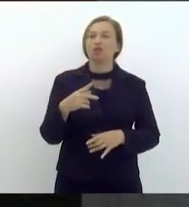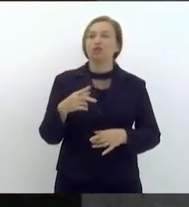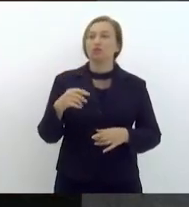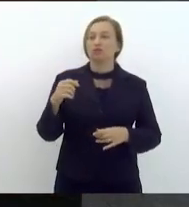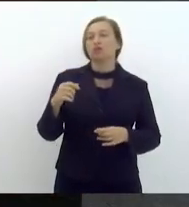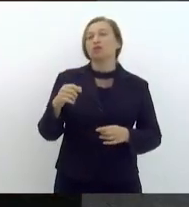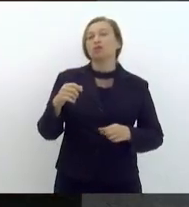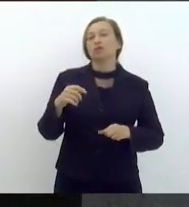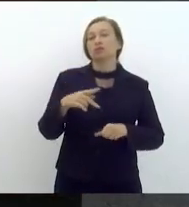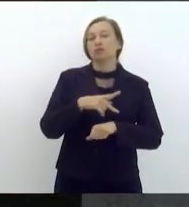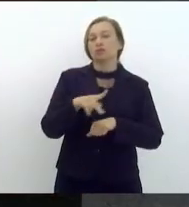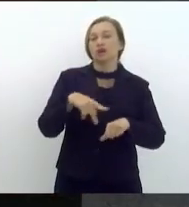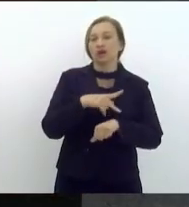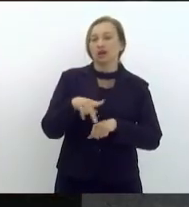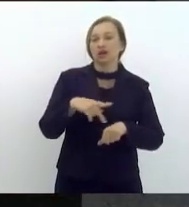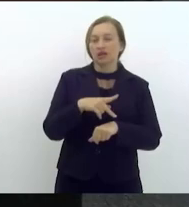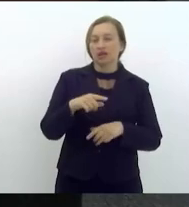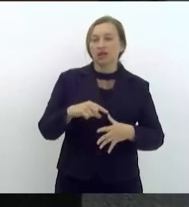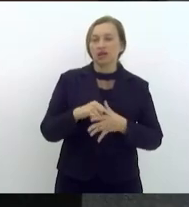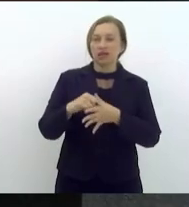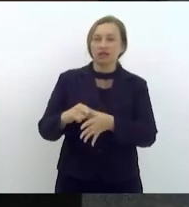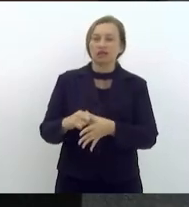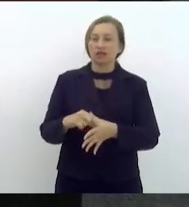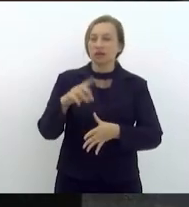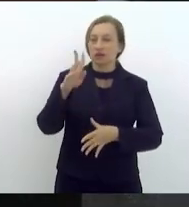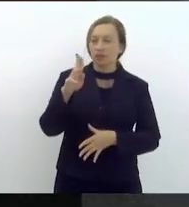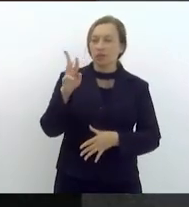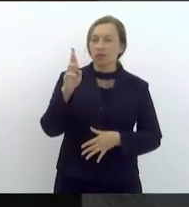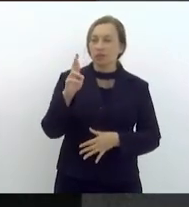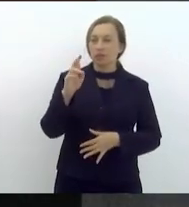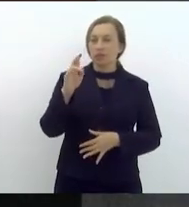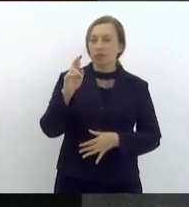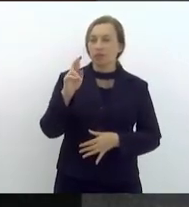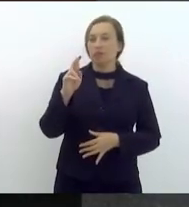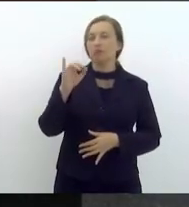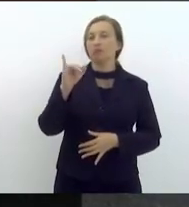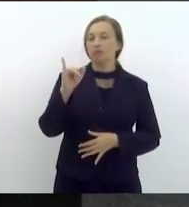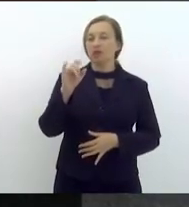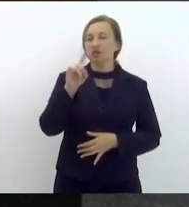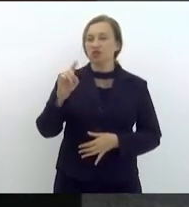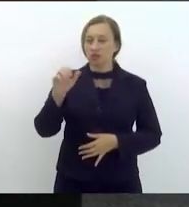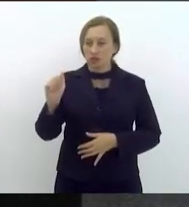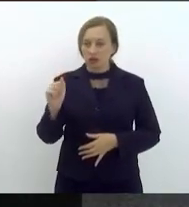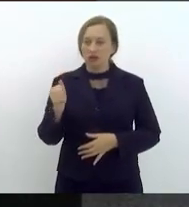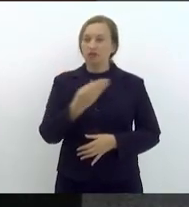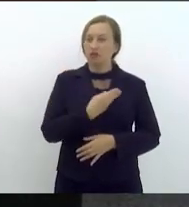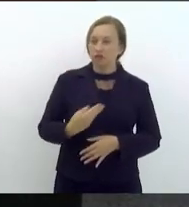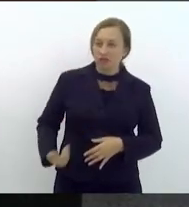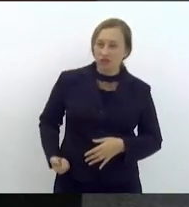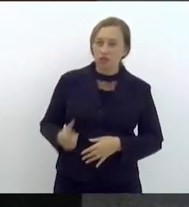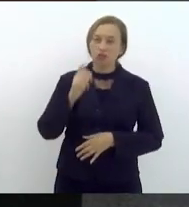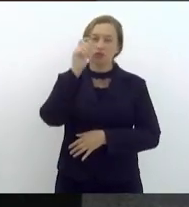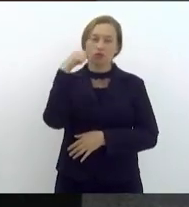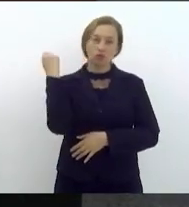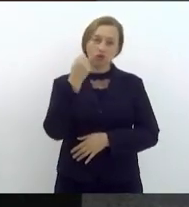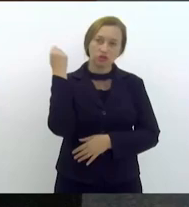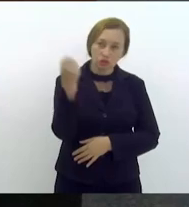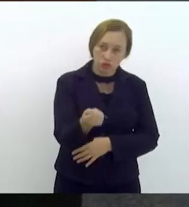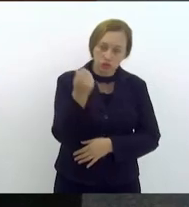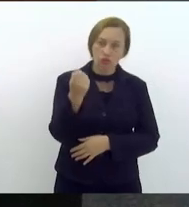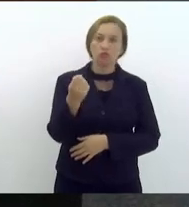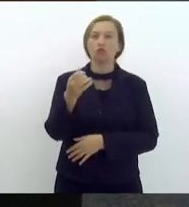nosso eterno líder do PDT Leonel de Moura Brizola Brizola que foi governador do Rio Grande do Sul governador do